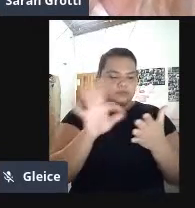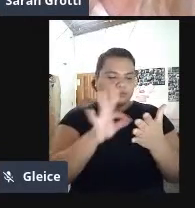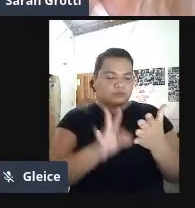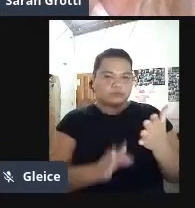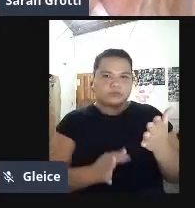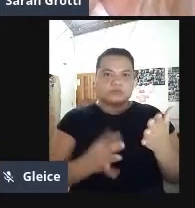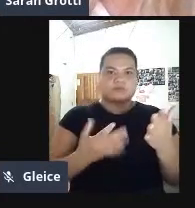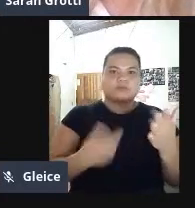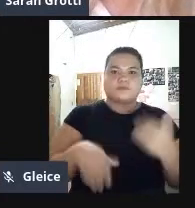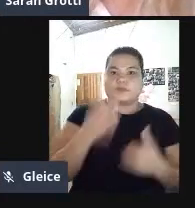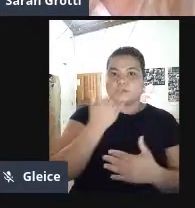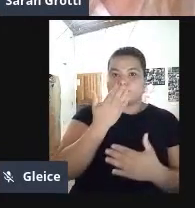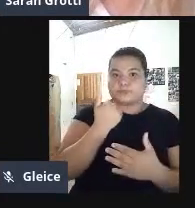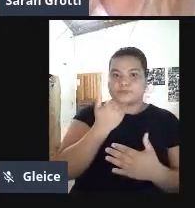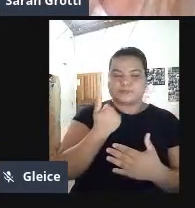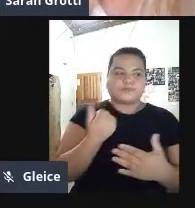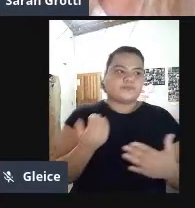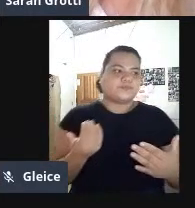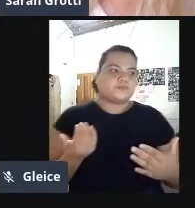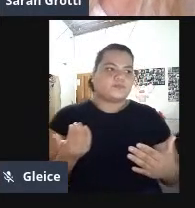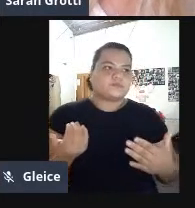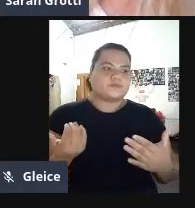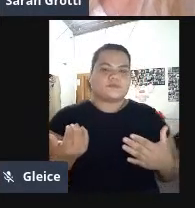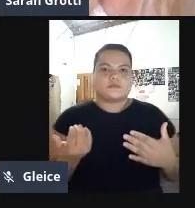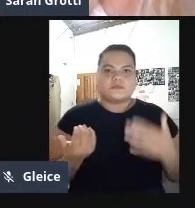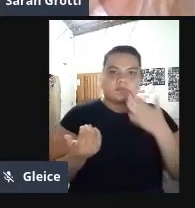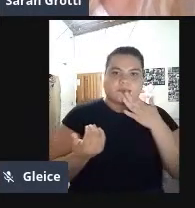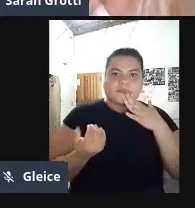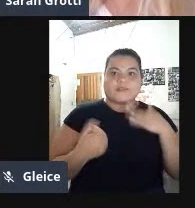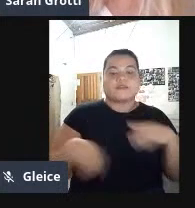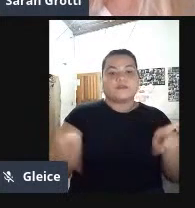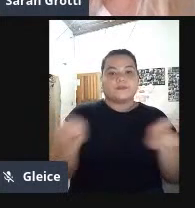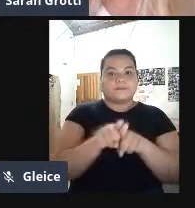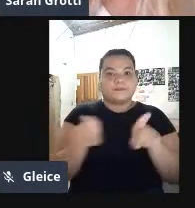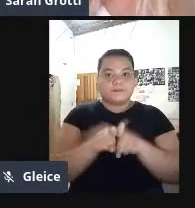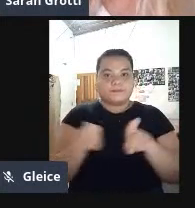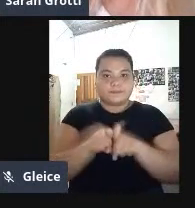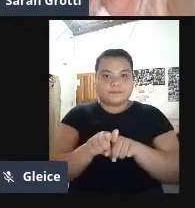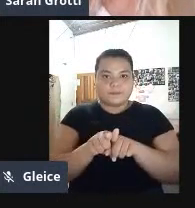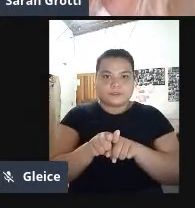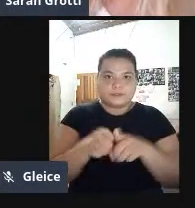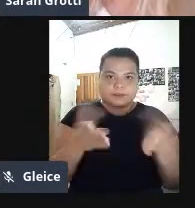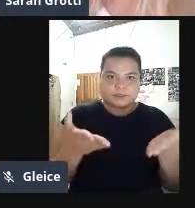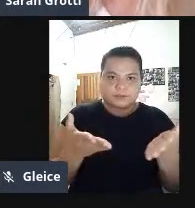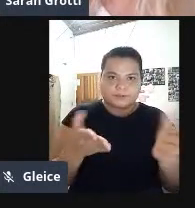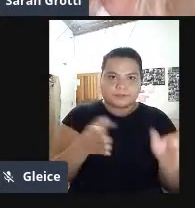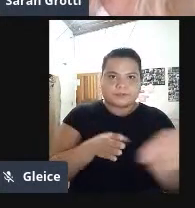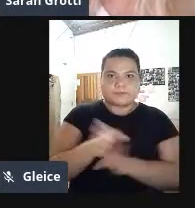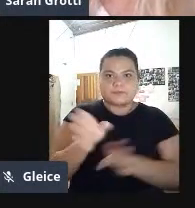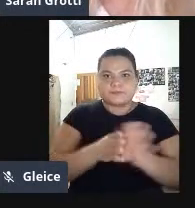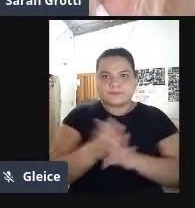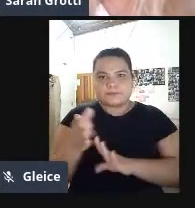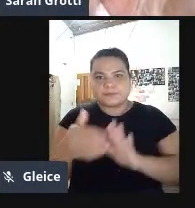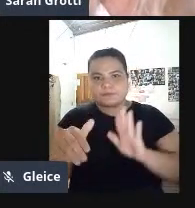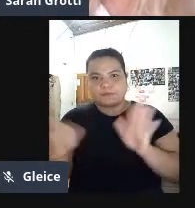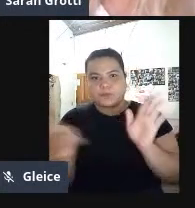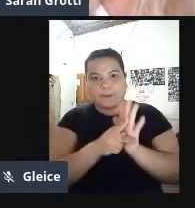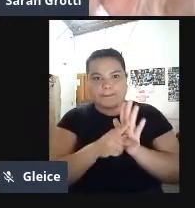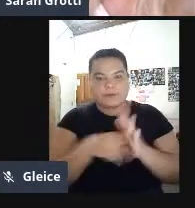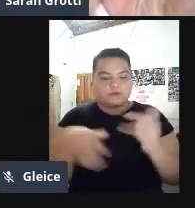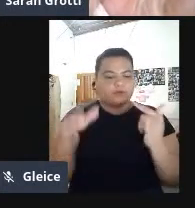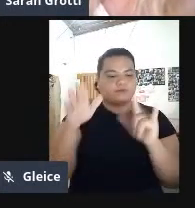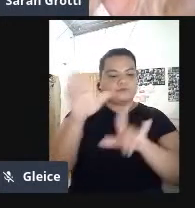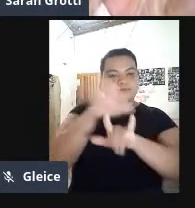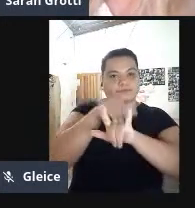dos alimentos. E o nosso guia, né, para os vegetarianos, ele traz de uma forma bem